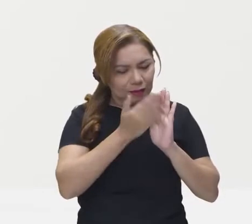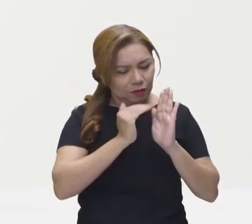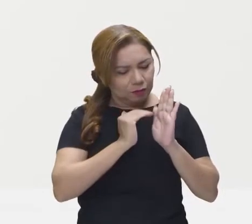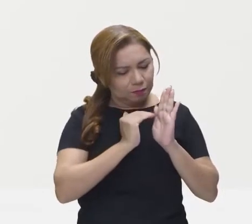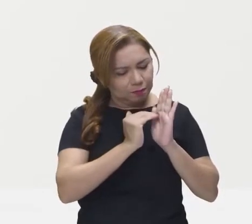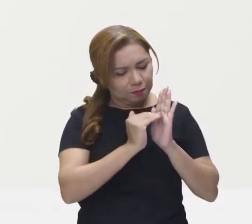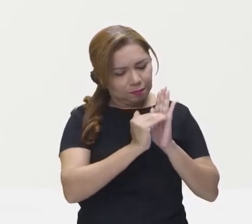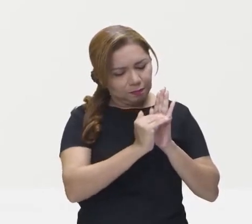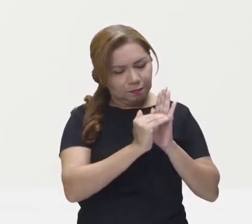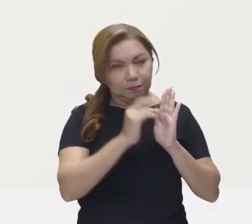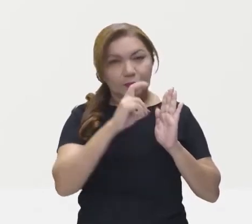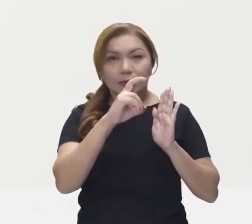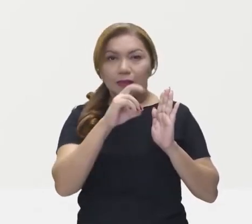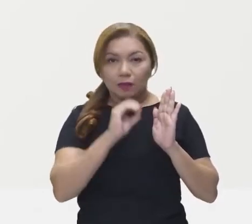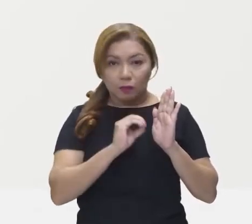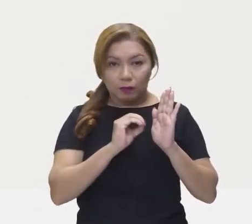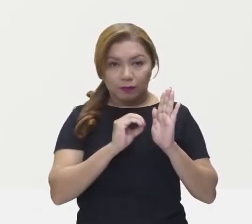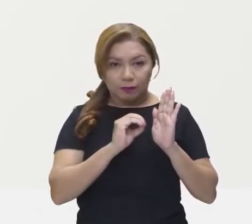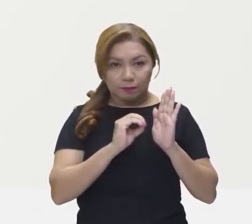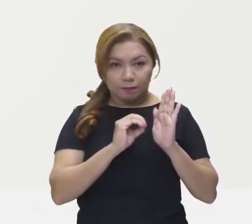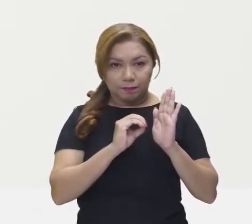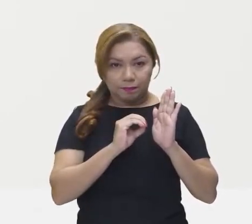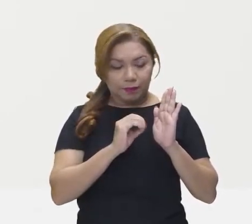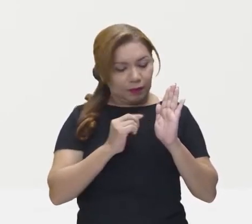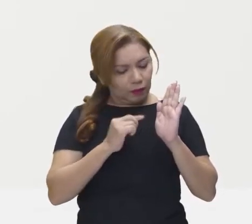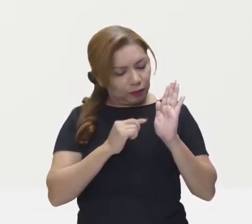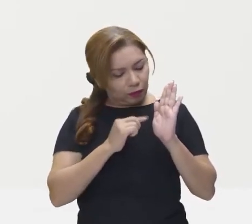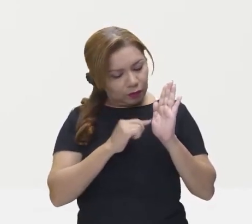Então, temos aí 50 vezes 50,